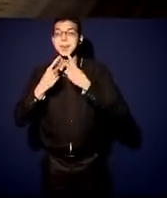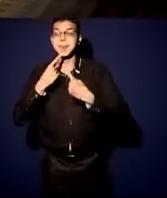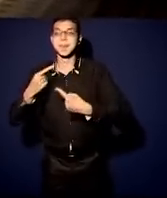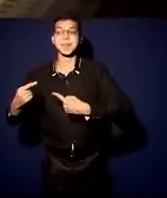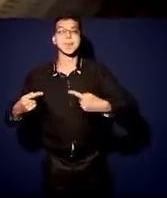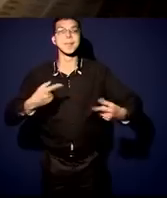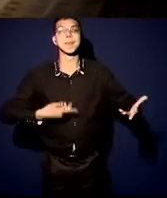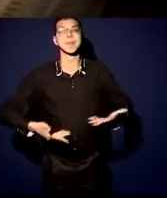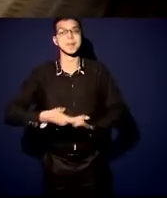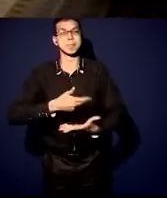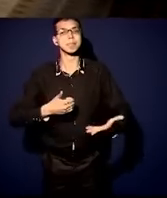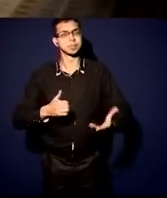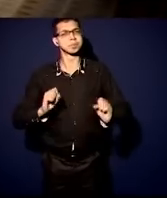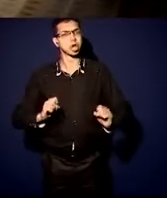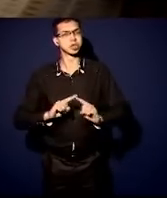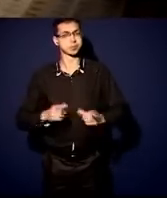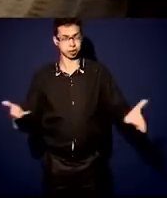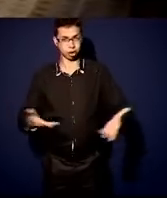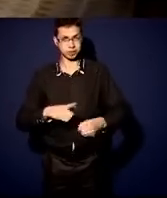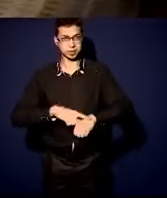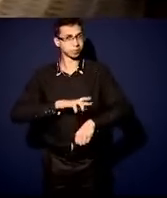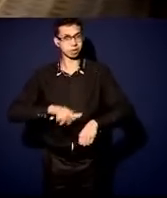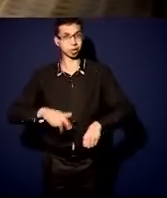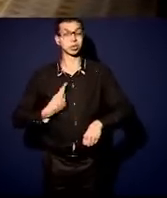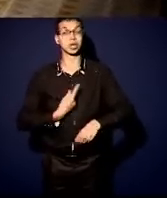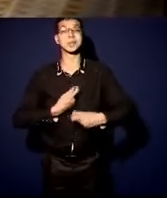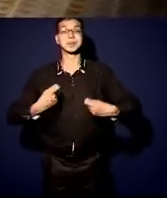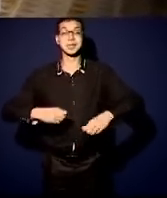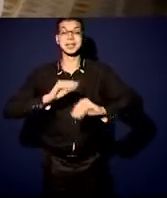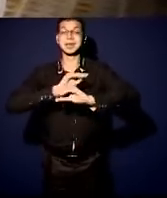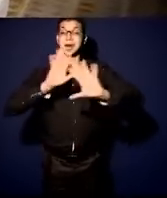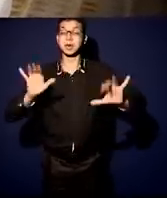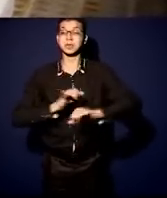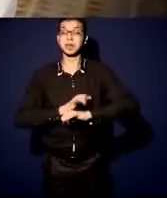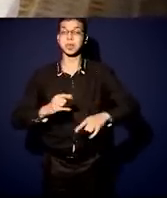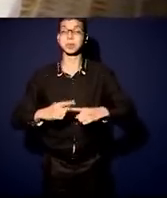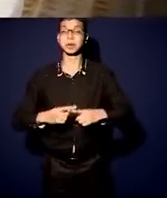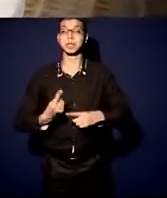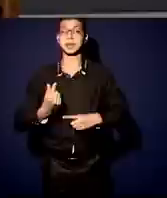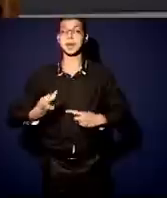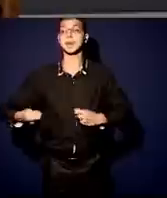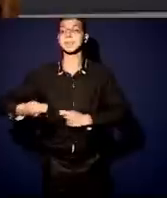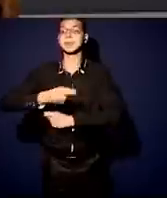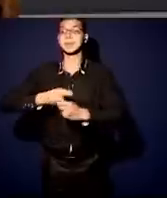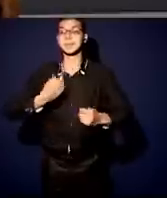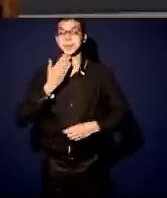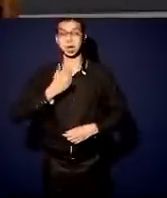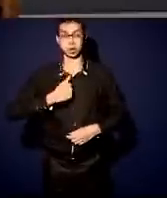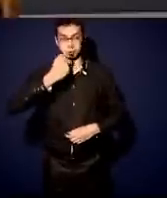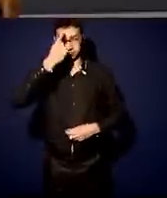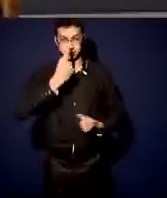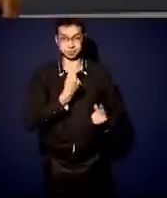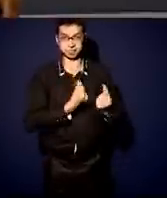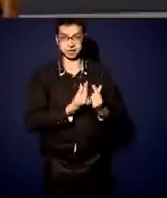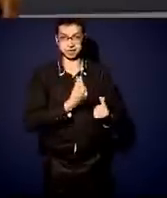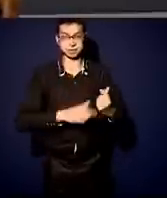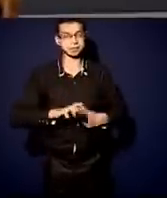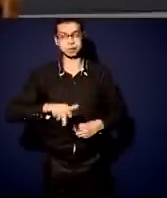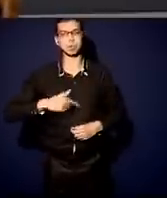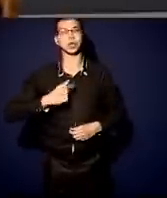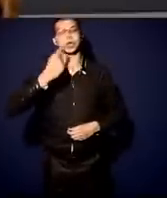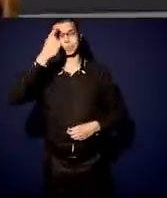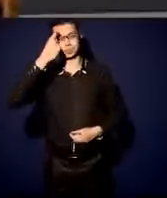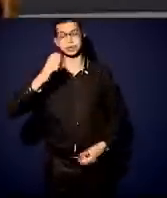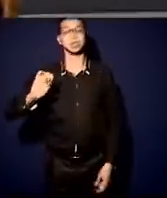dar alguma clareza para o mercado melhorar quando eu falo Mercado melhorar não tô pensando em setor financeiro não tô pensando em juros